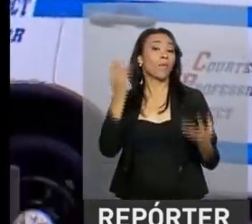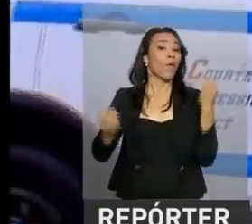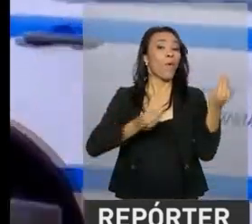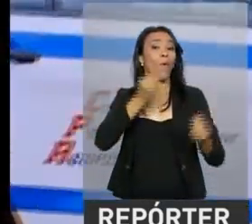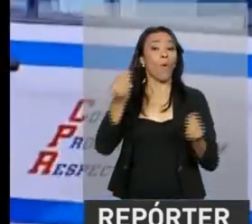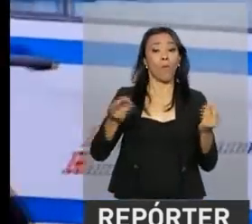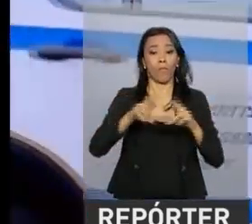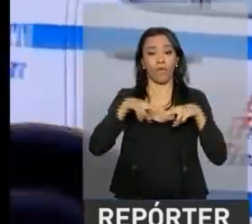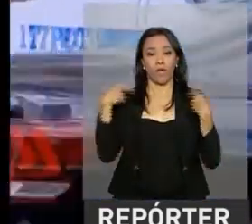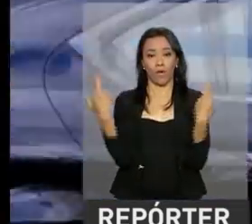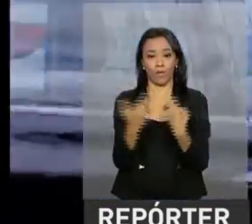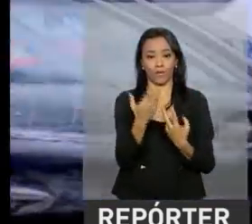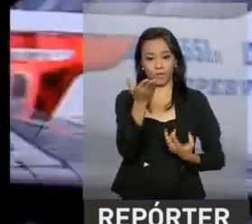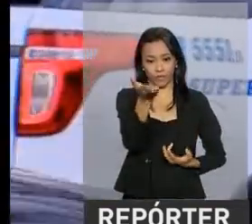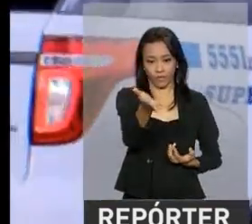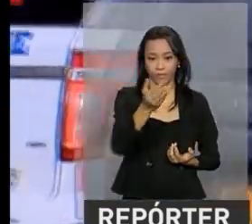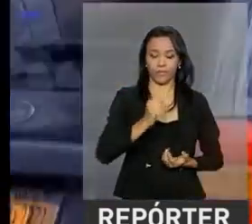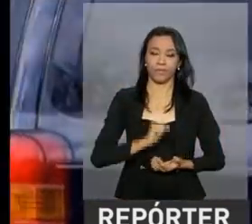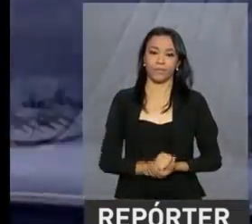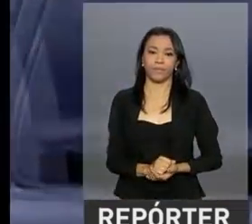próximos dias.